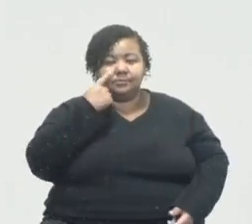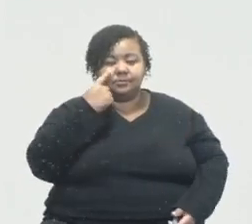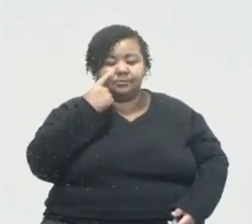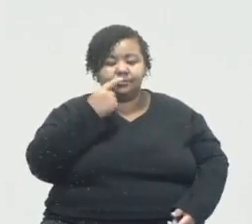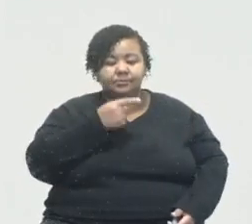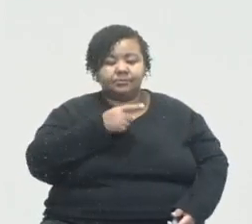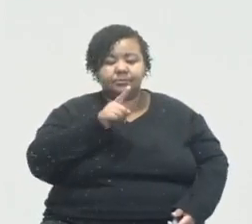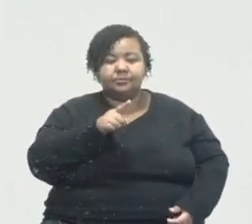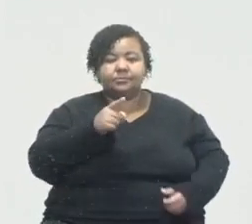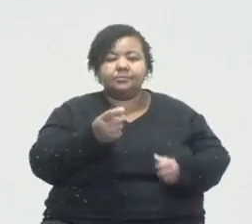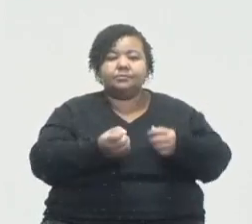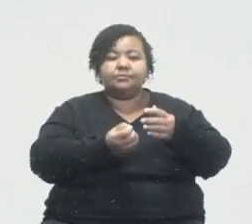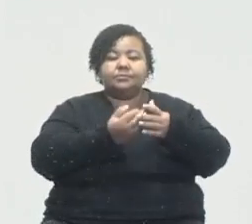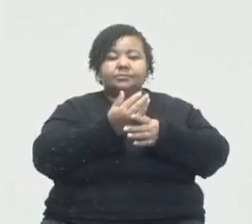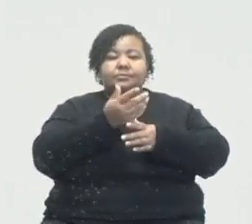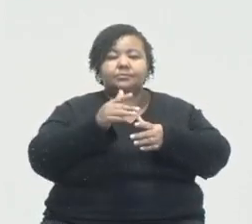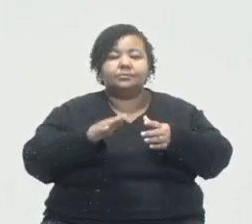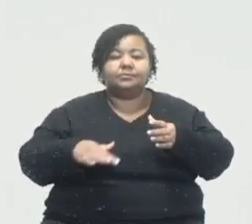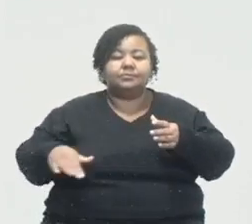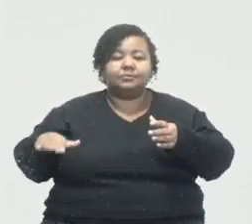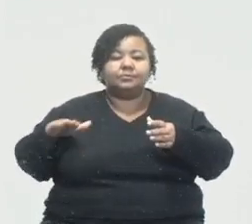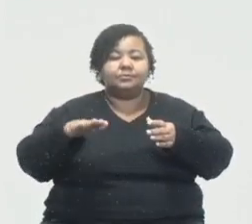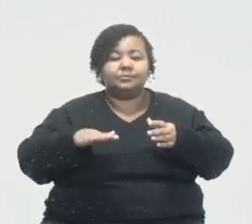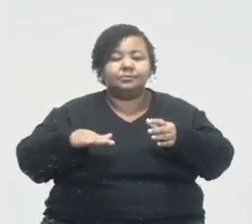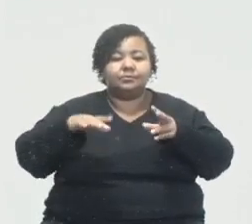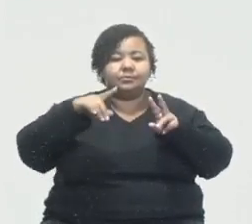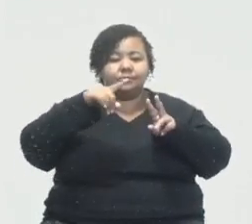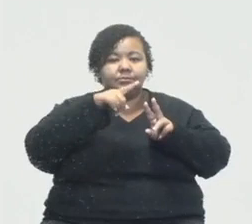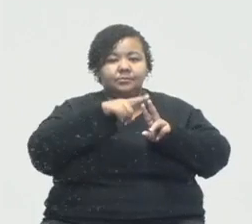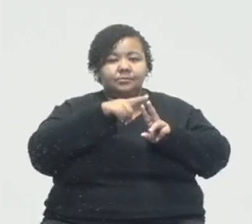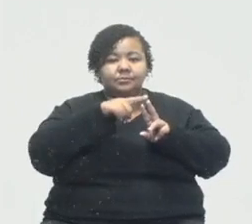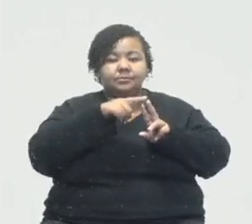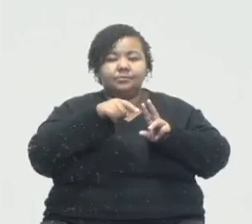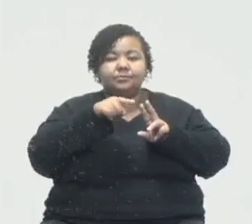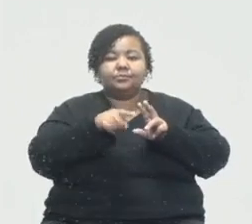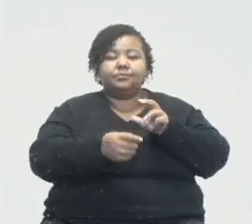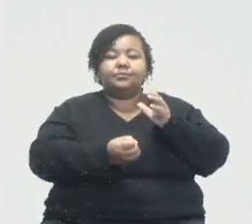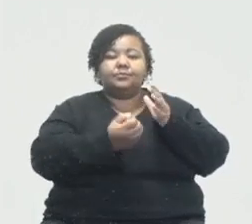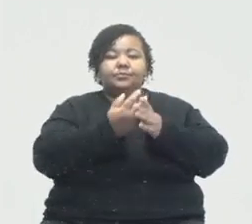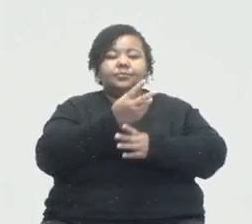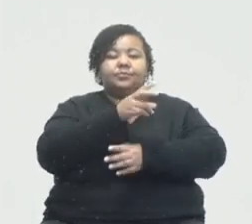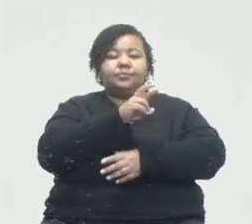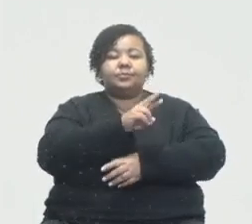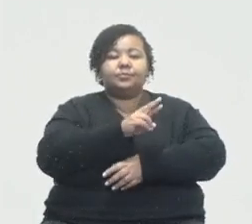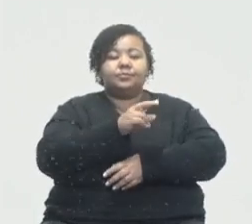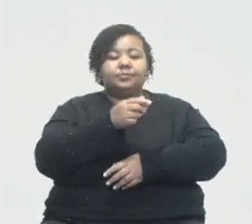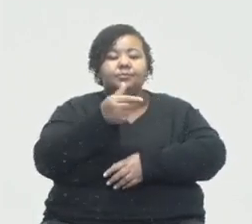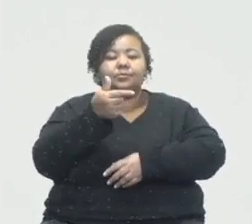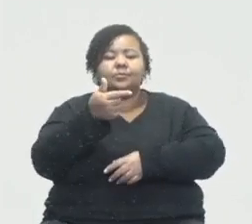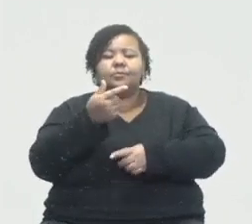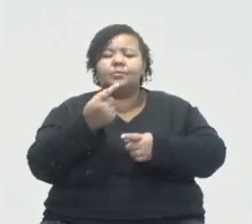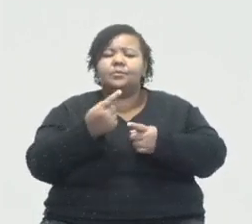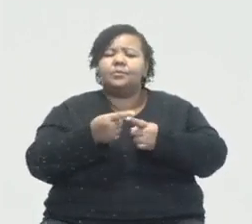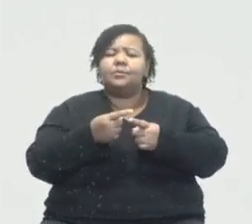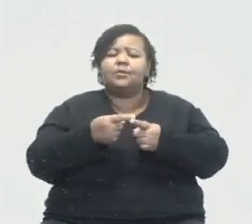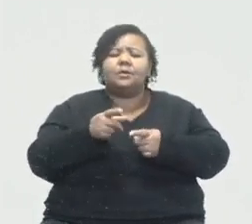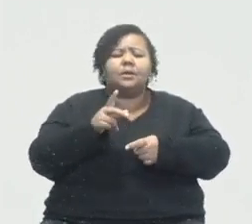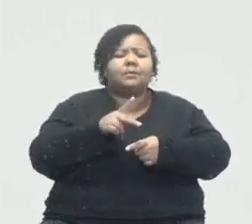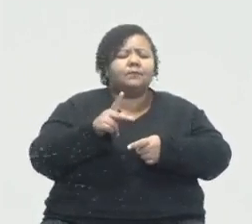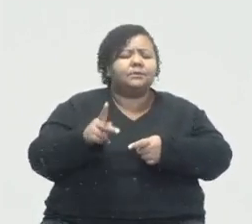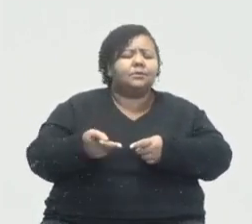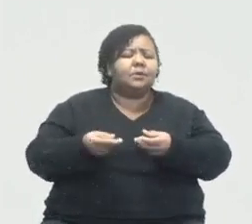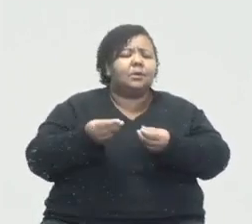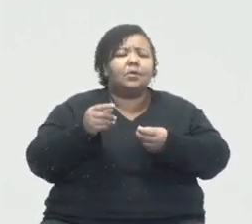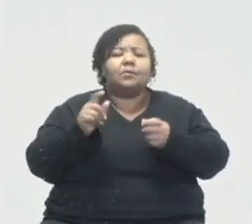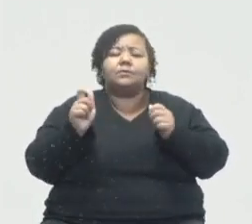ele gera o nosso espaço vetorial, ou seja, ele gera o nosso R2. Por que ele gera o R2, professora? Como você pode afirmar